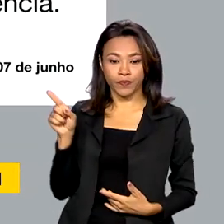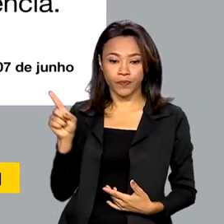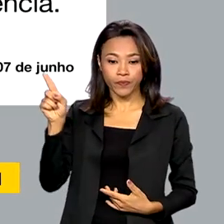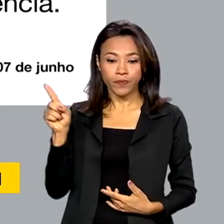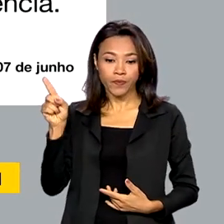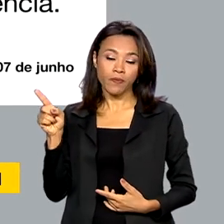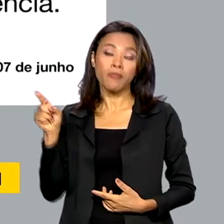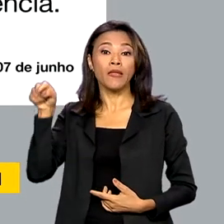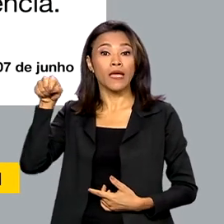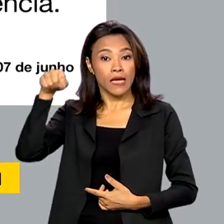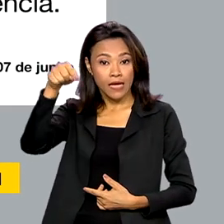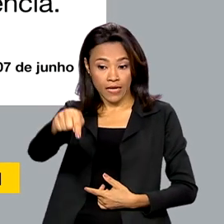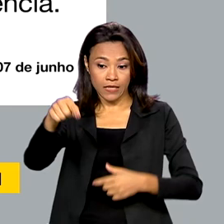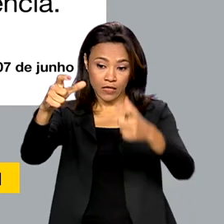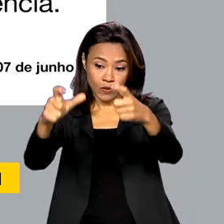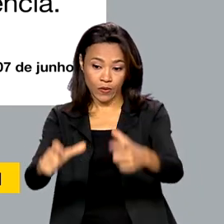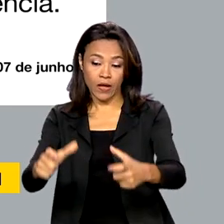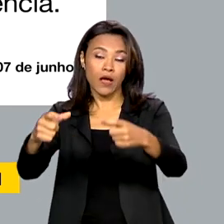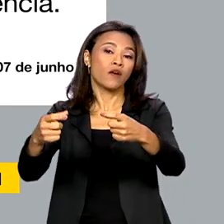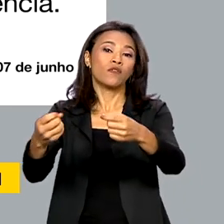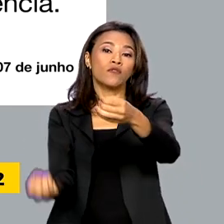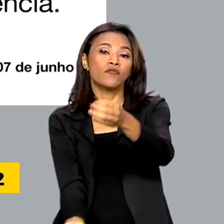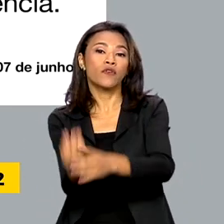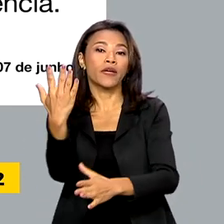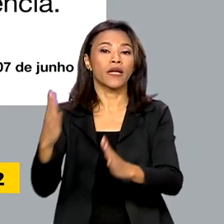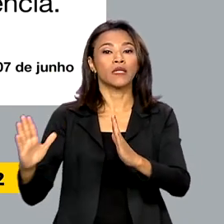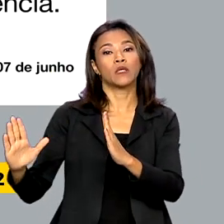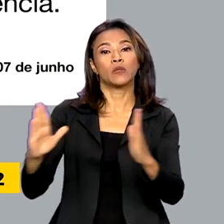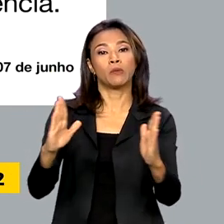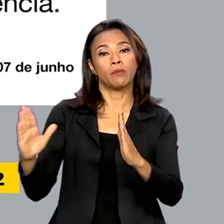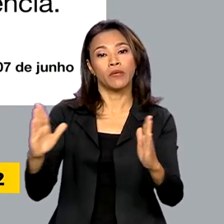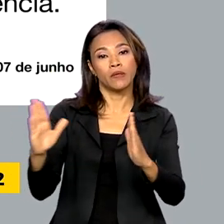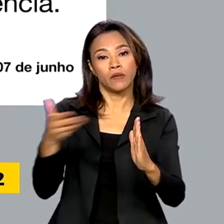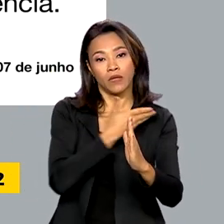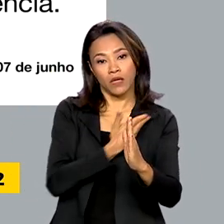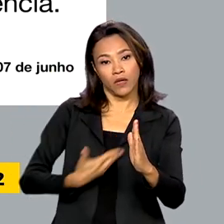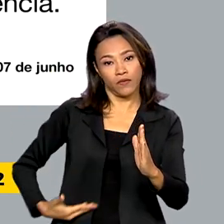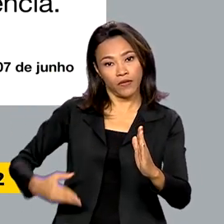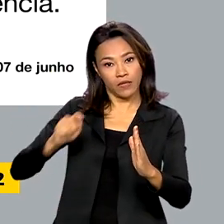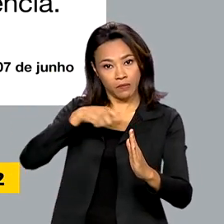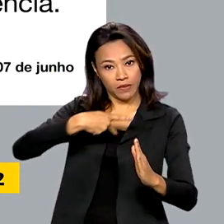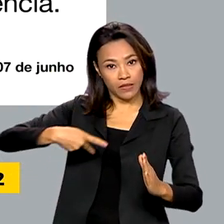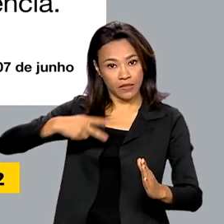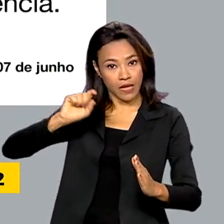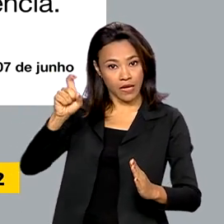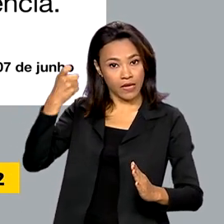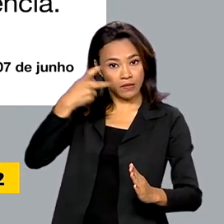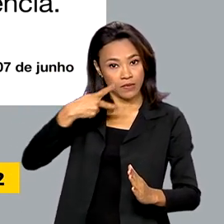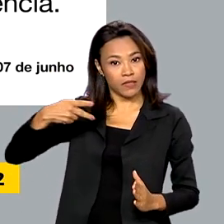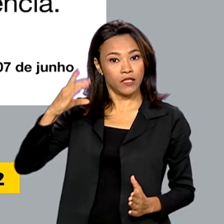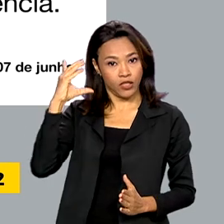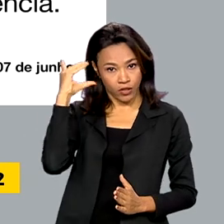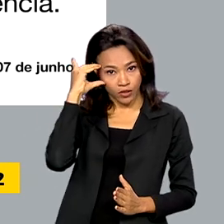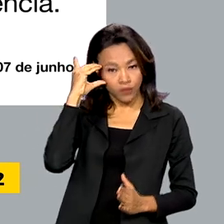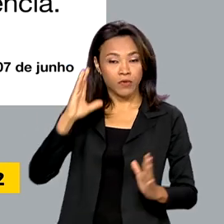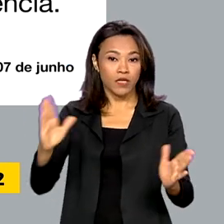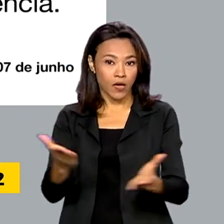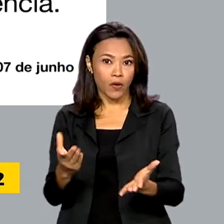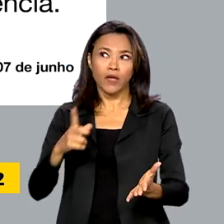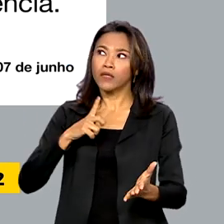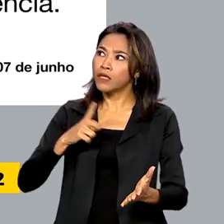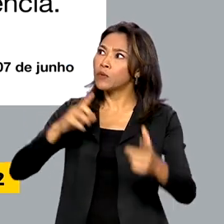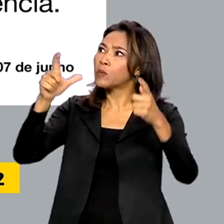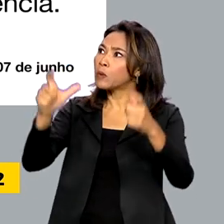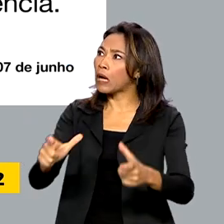unidade foi criada durante o governo da presidenta Dilma Rousseff e que agora terá uma sede moderna.